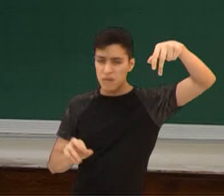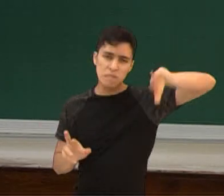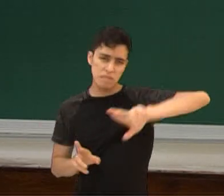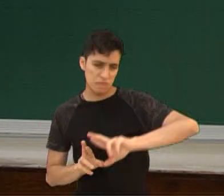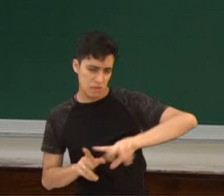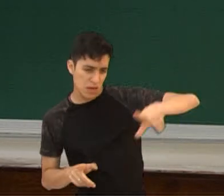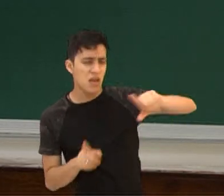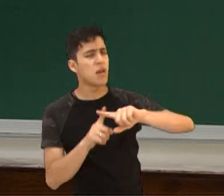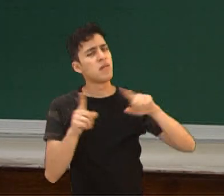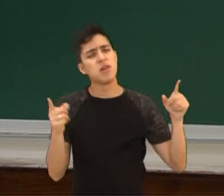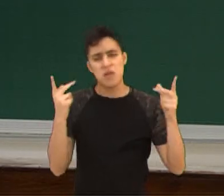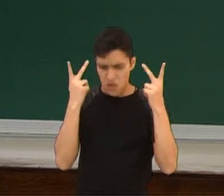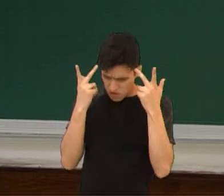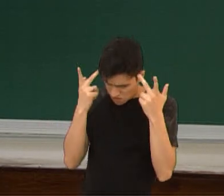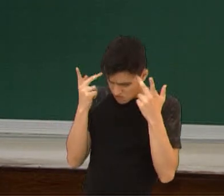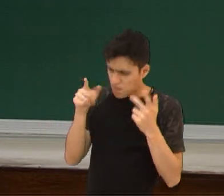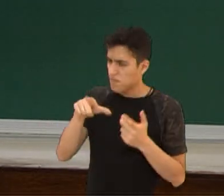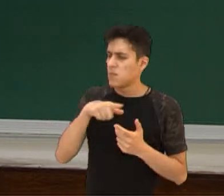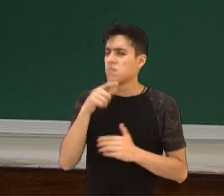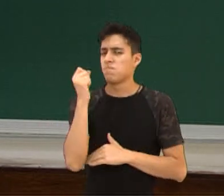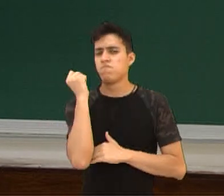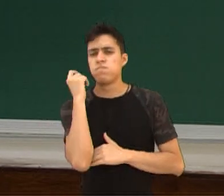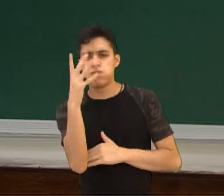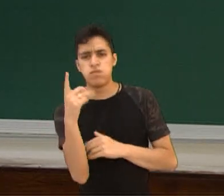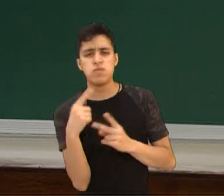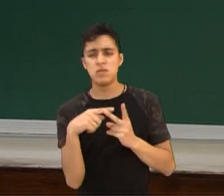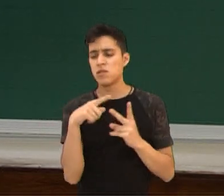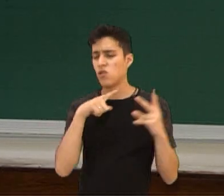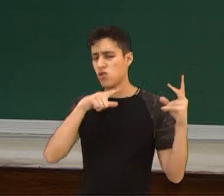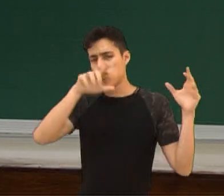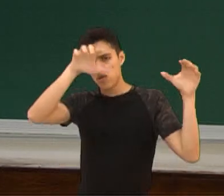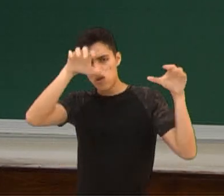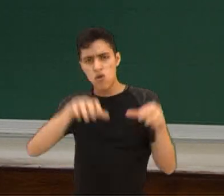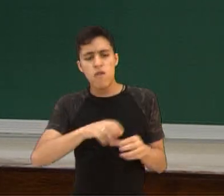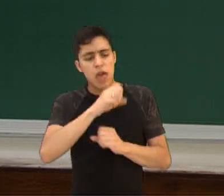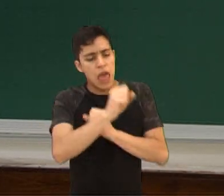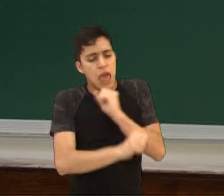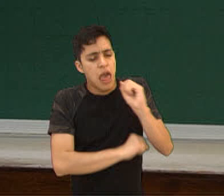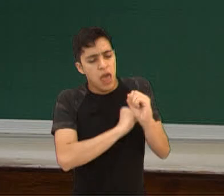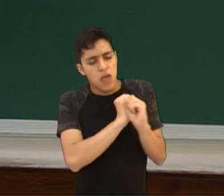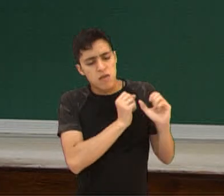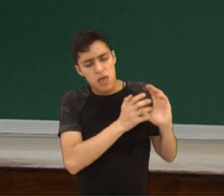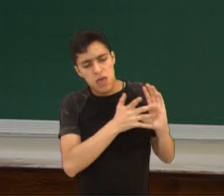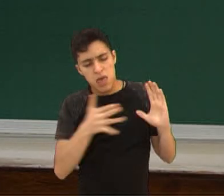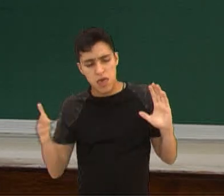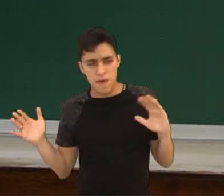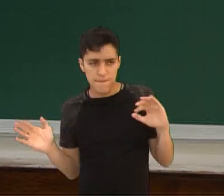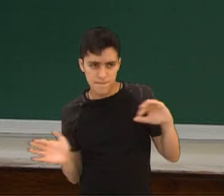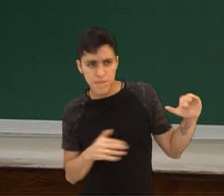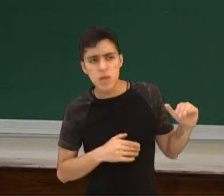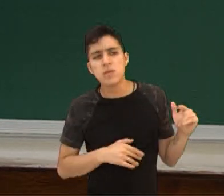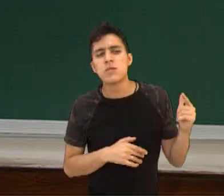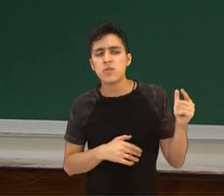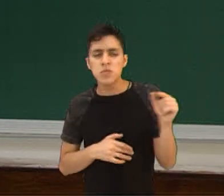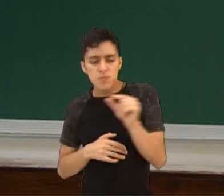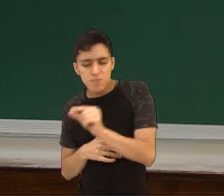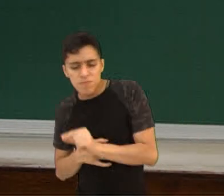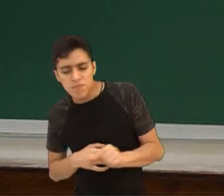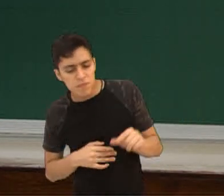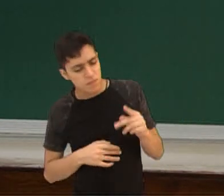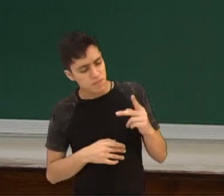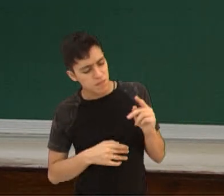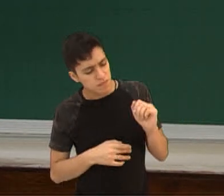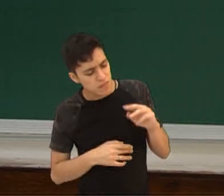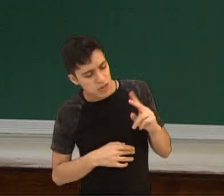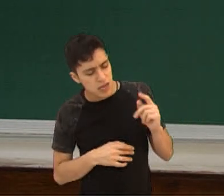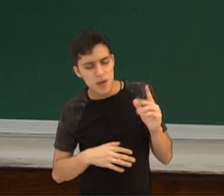tem bastante árvore, chove bastante, chuva bem distribuída ao longo do ano. E ainda tem aqui o Pampa, né? Clima subtropical, um pouco